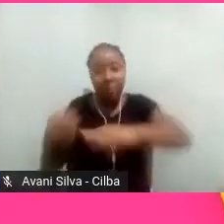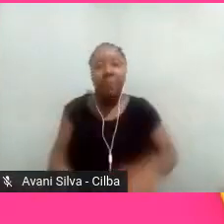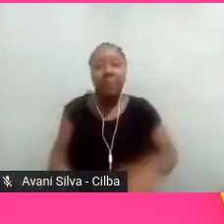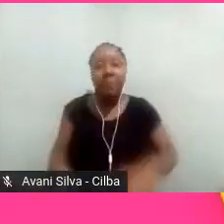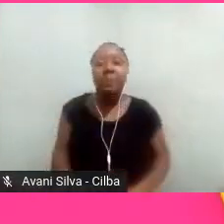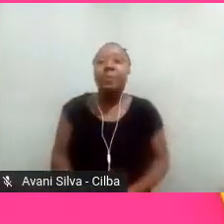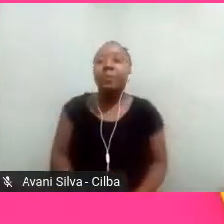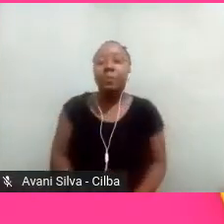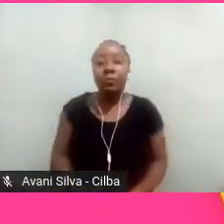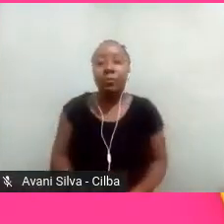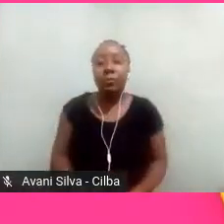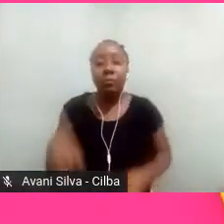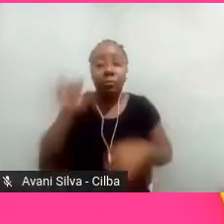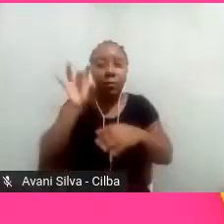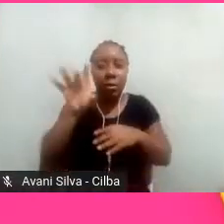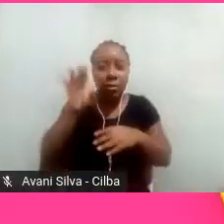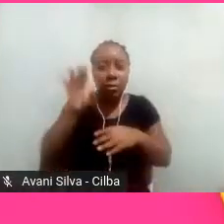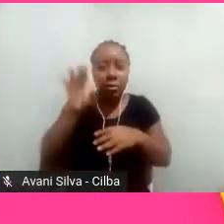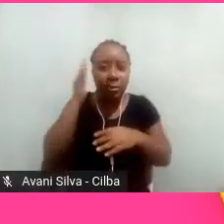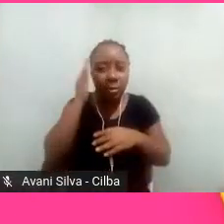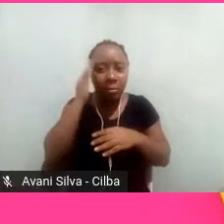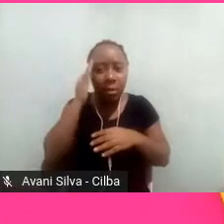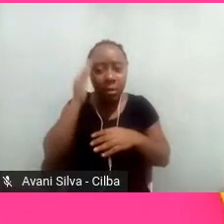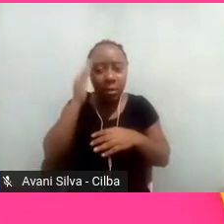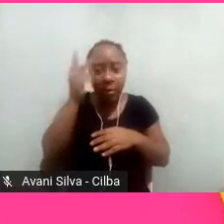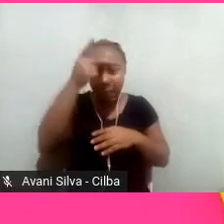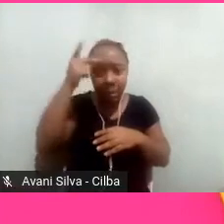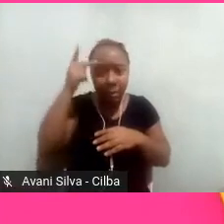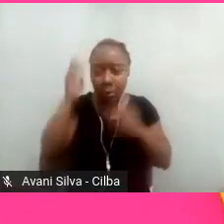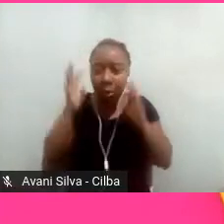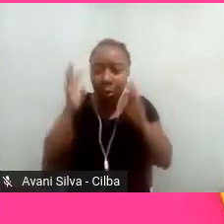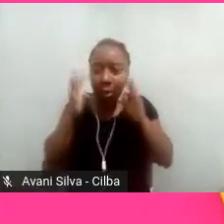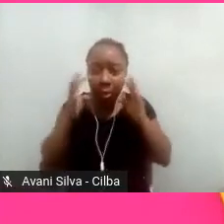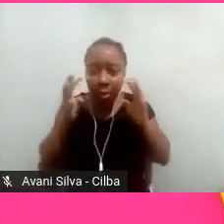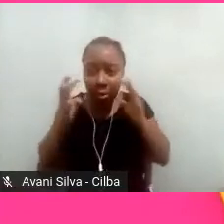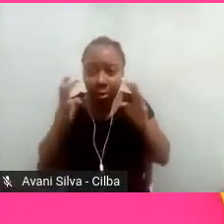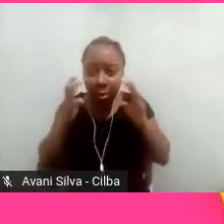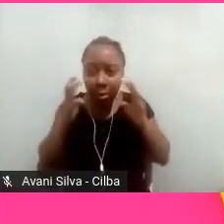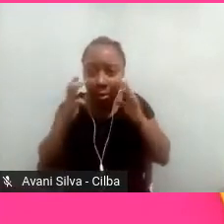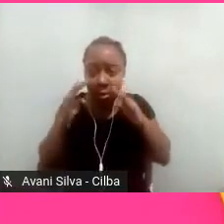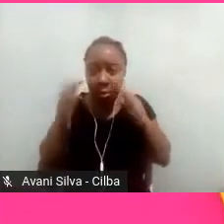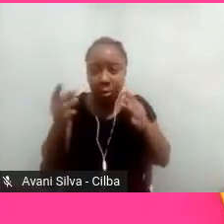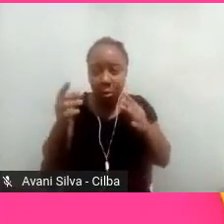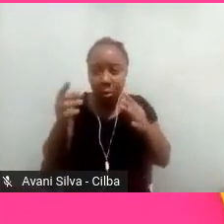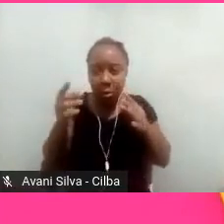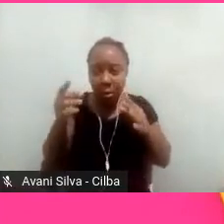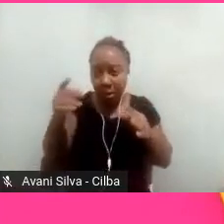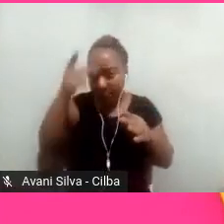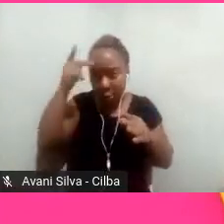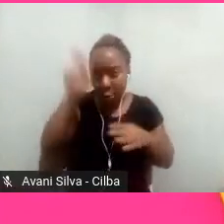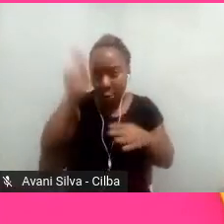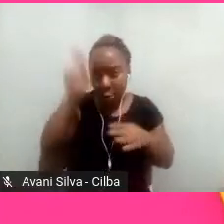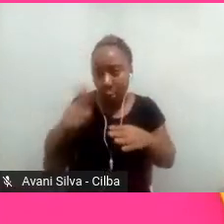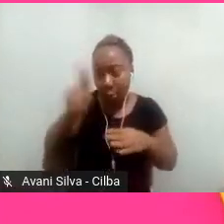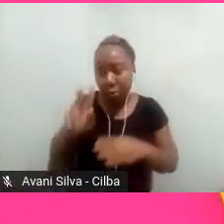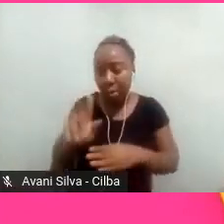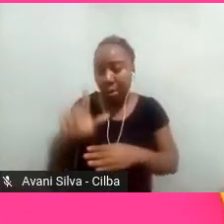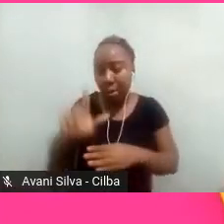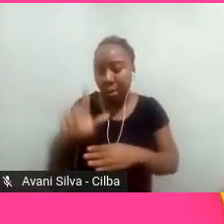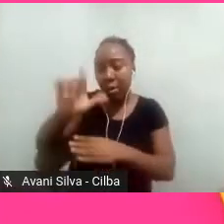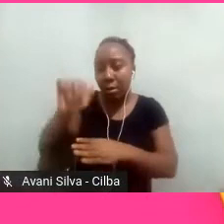Só para eu saber, entre as pessoas que estão assistindo, tem alguém aí que é usuário de Linux e que conhece o